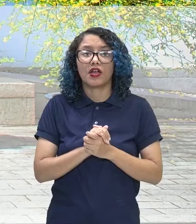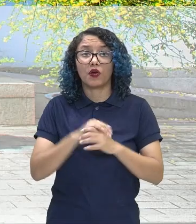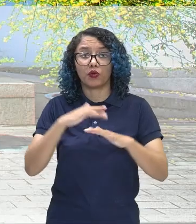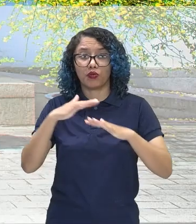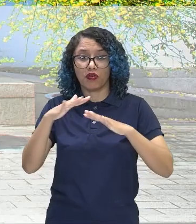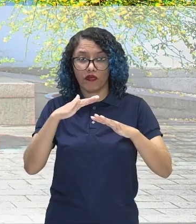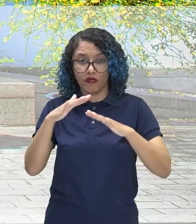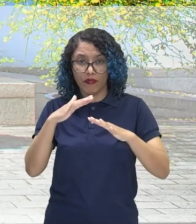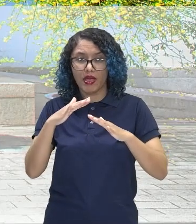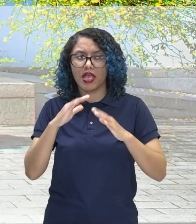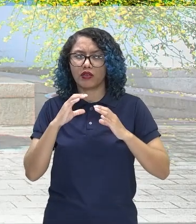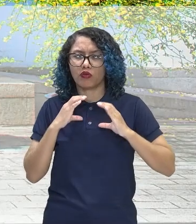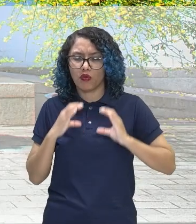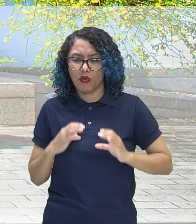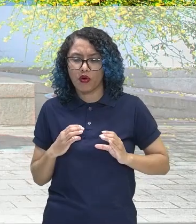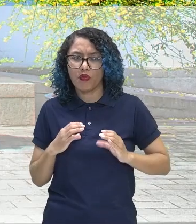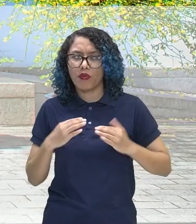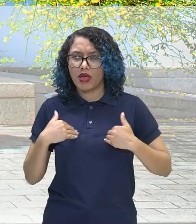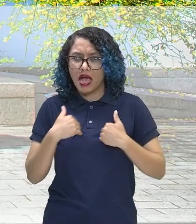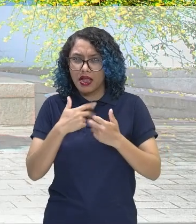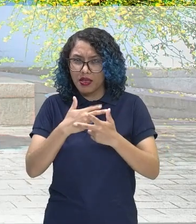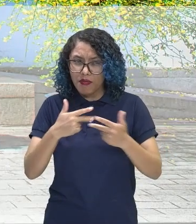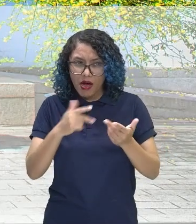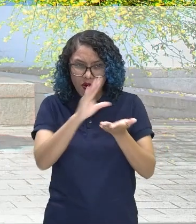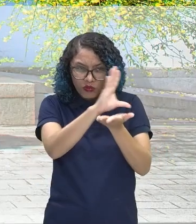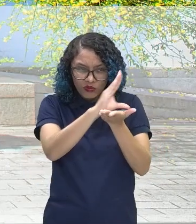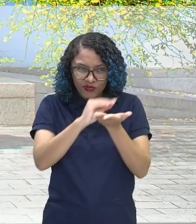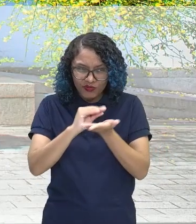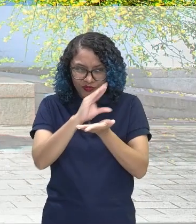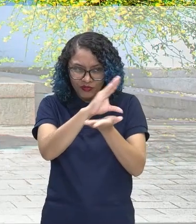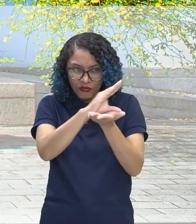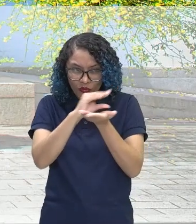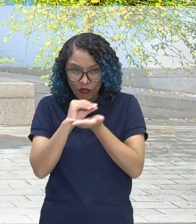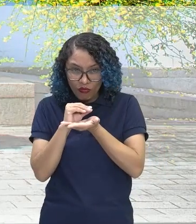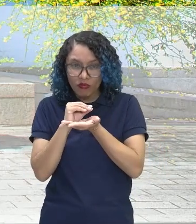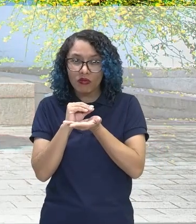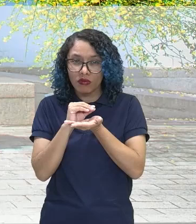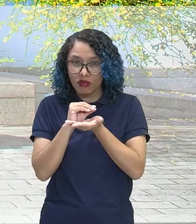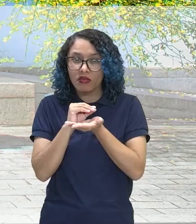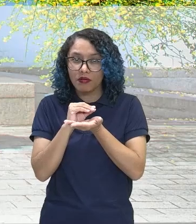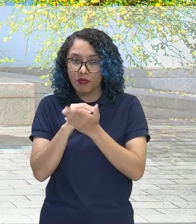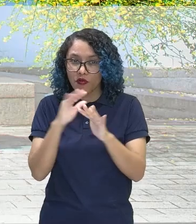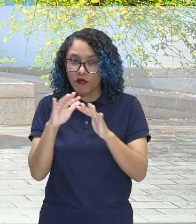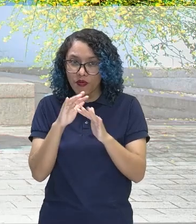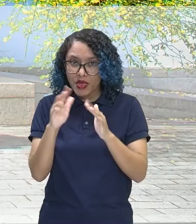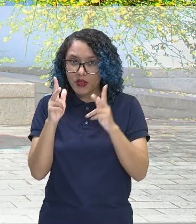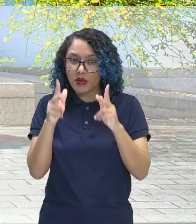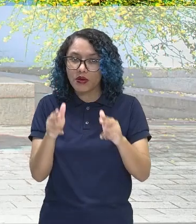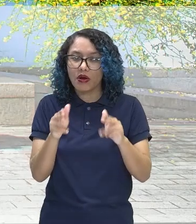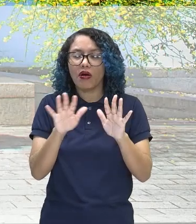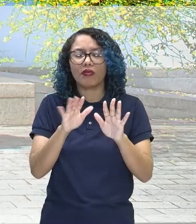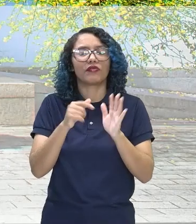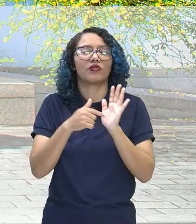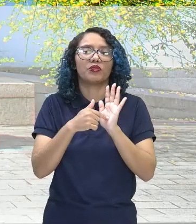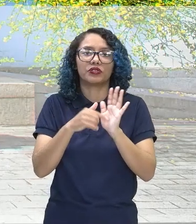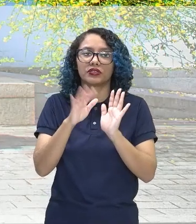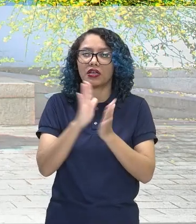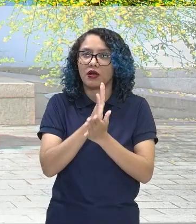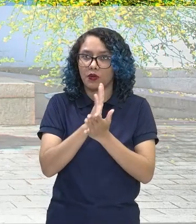e comportamento dos animais. Então, observem aqui alguns estilos que eu vou mostrar para